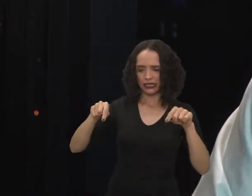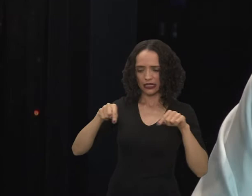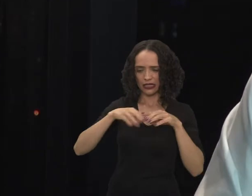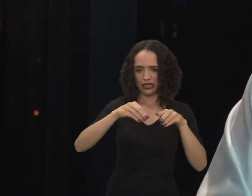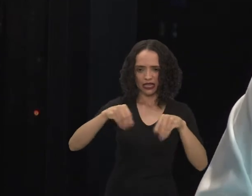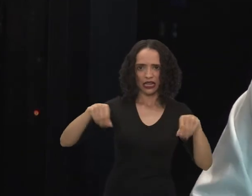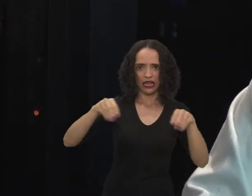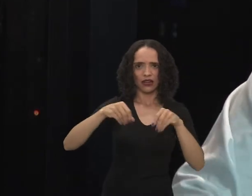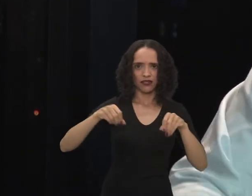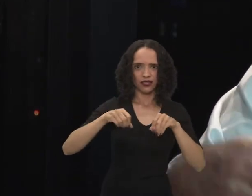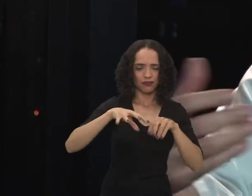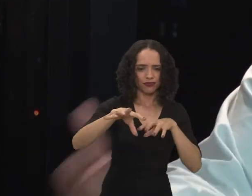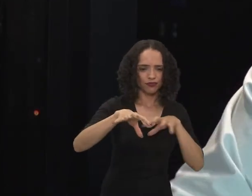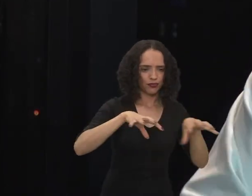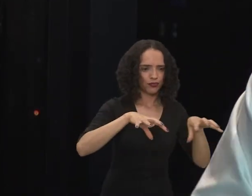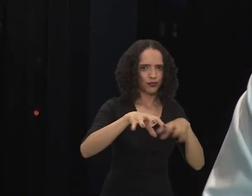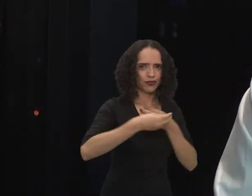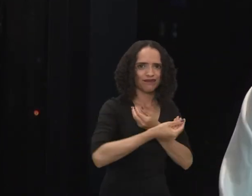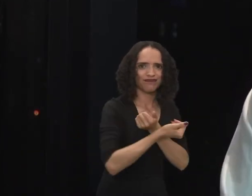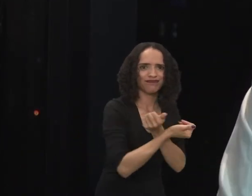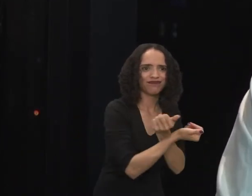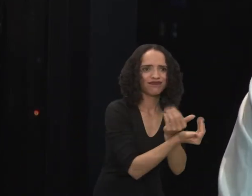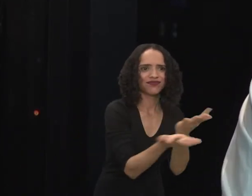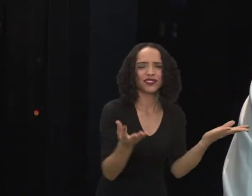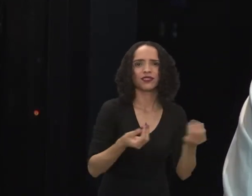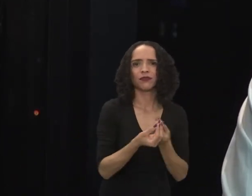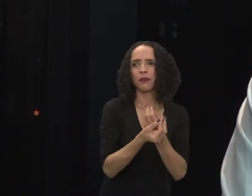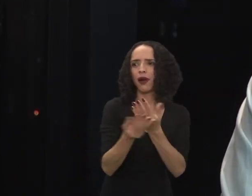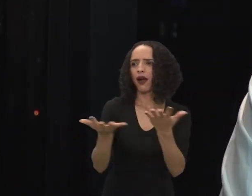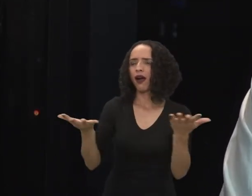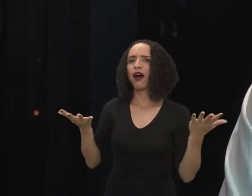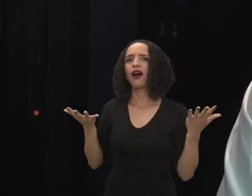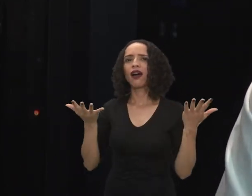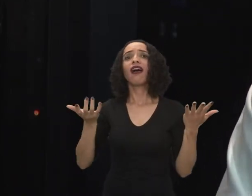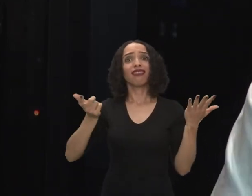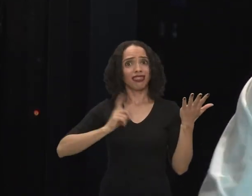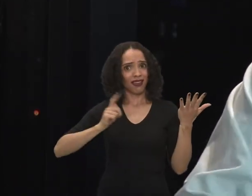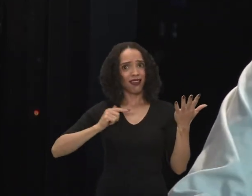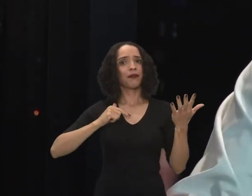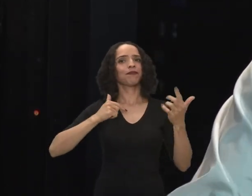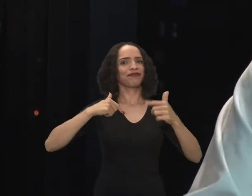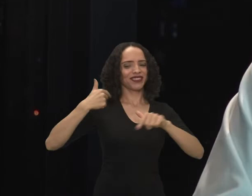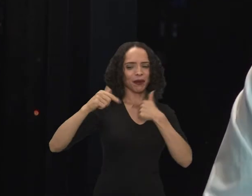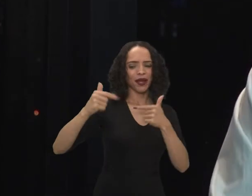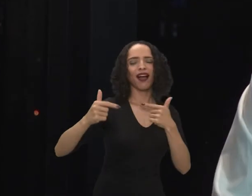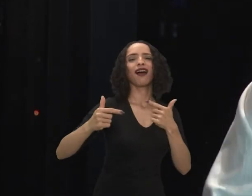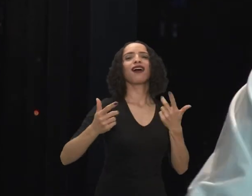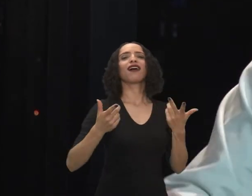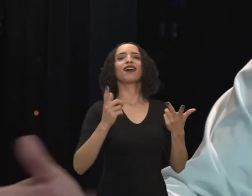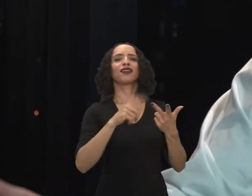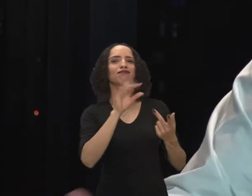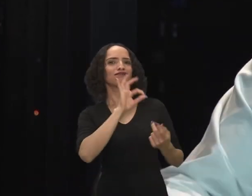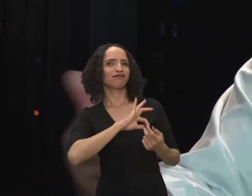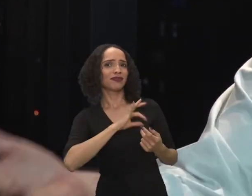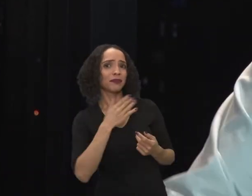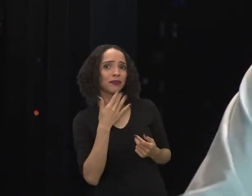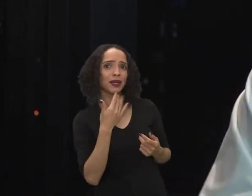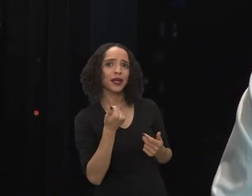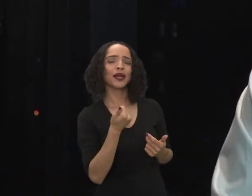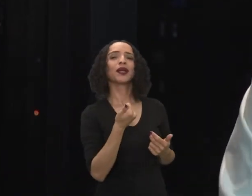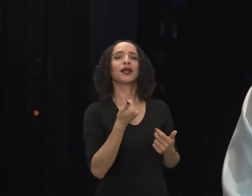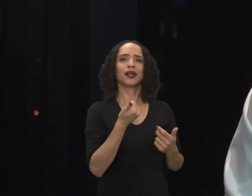emprego, você dá meio de produção para as famílias, né? Você vai ter menos problemas